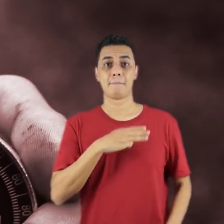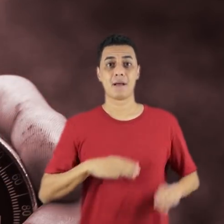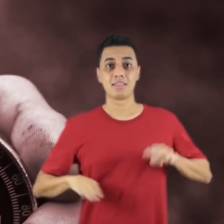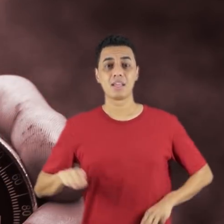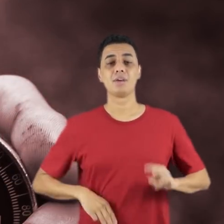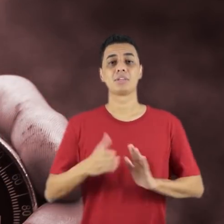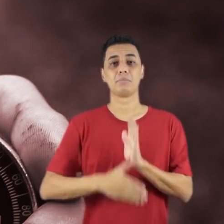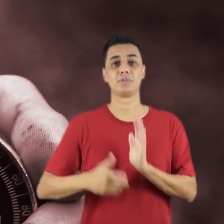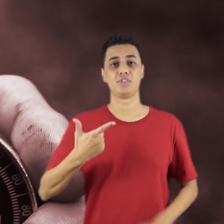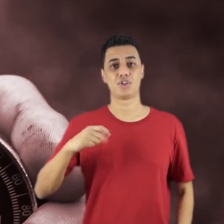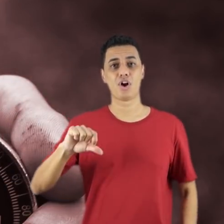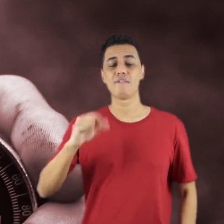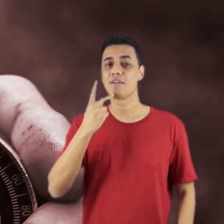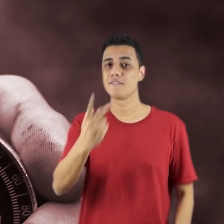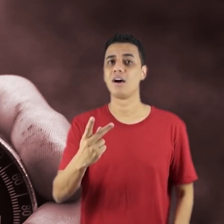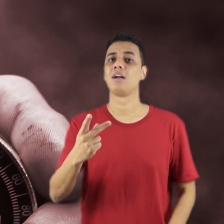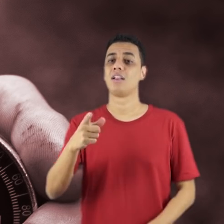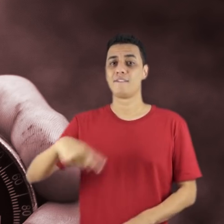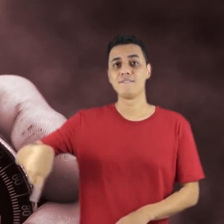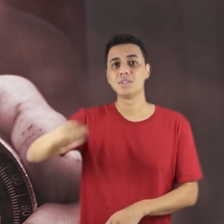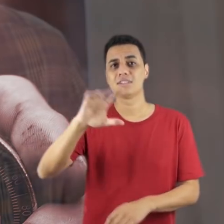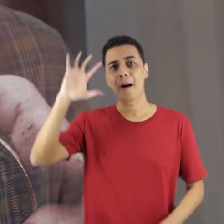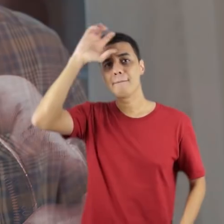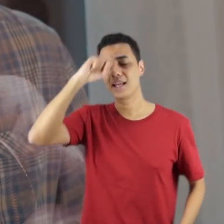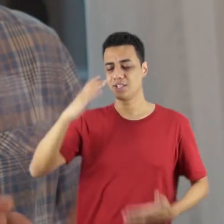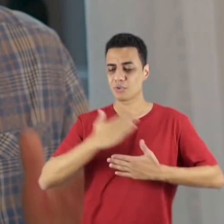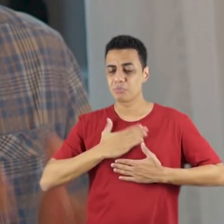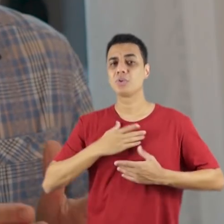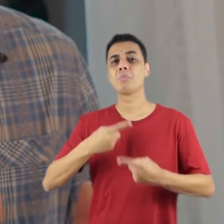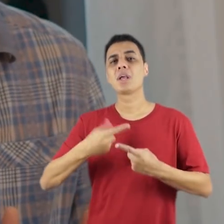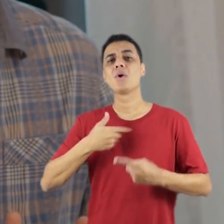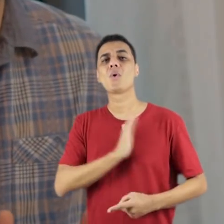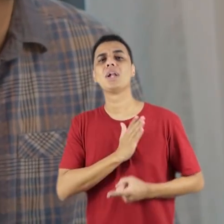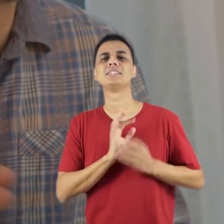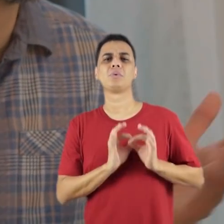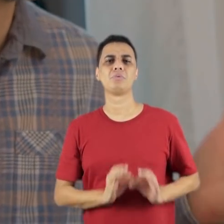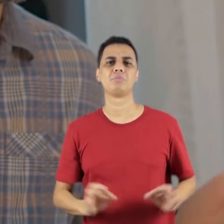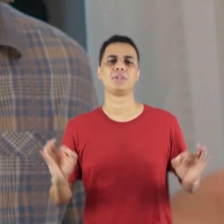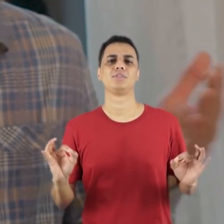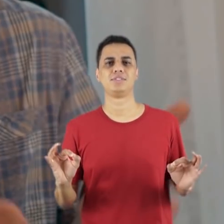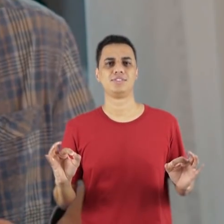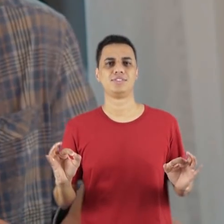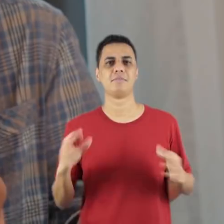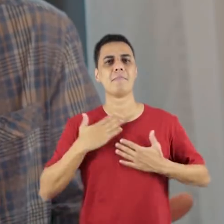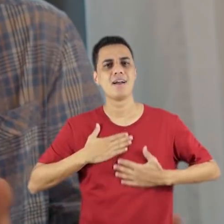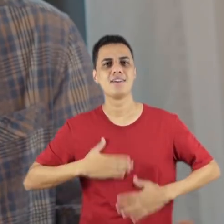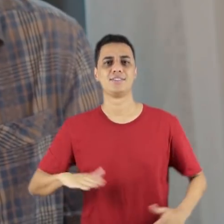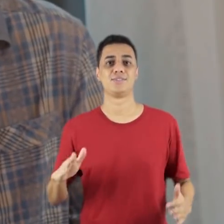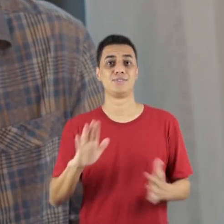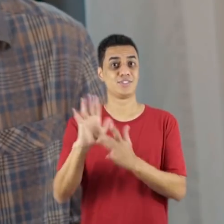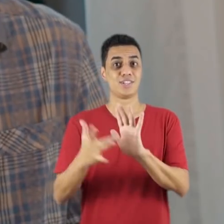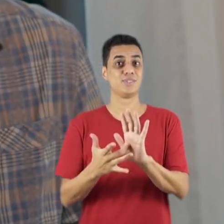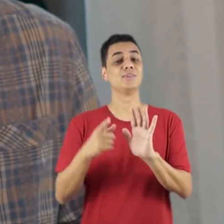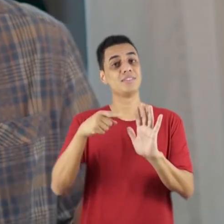jugo e aprendam de mim, pois sou manso e humilde de coração. Jesus foi humilde quando deixou a sua glória para se tornar um membro de uma